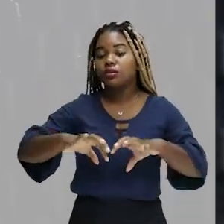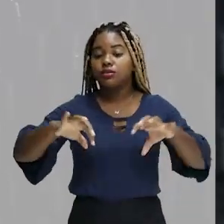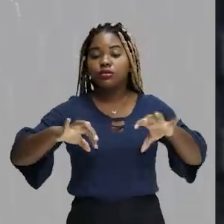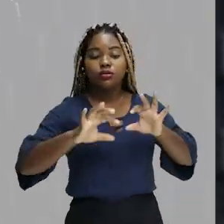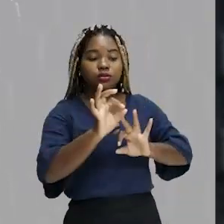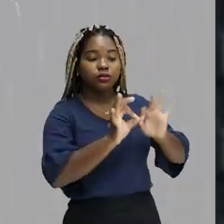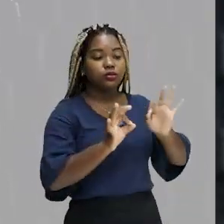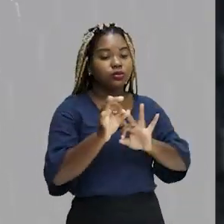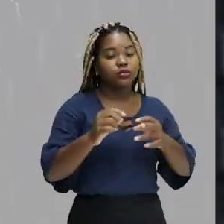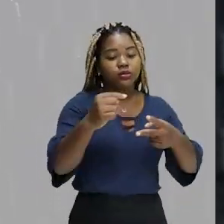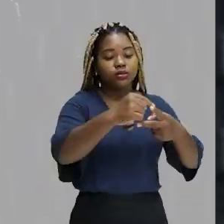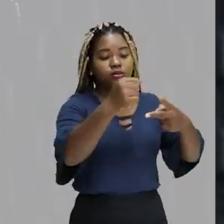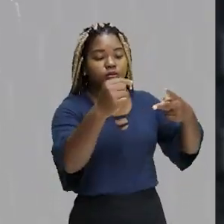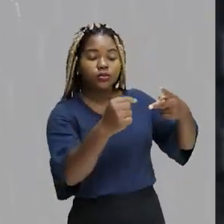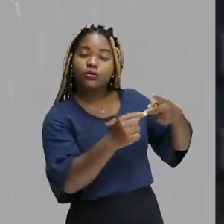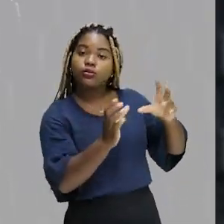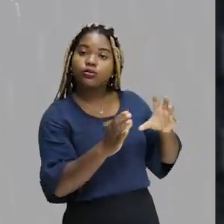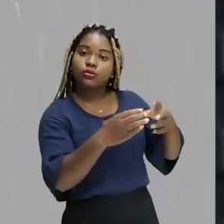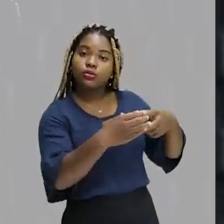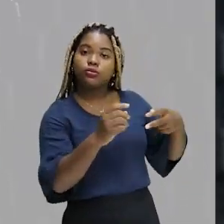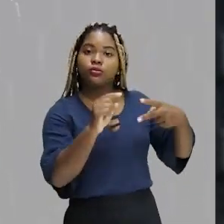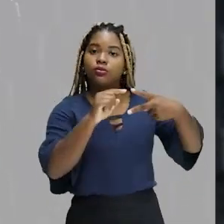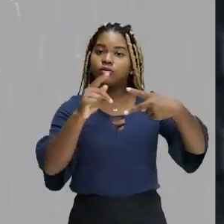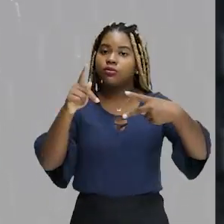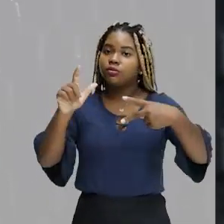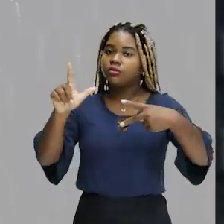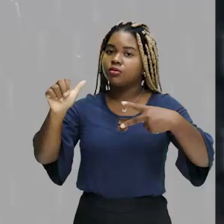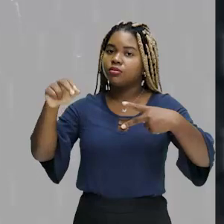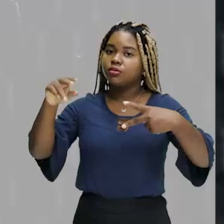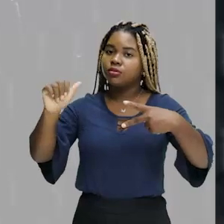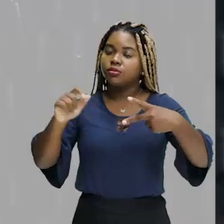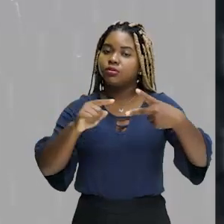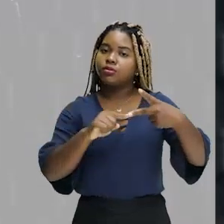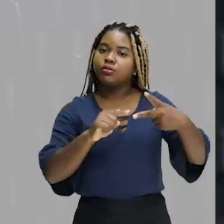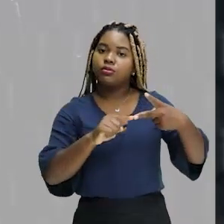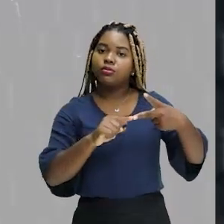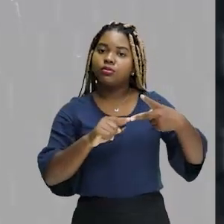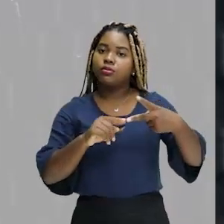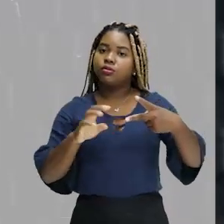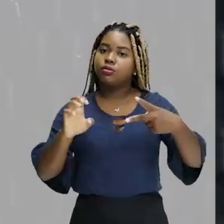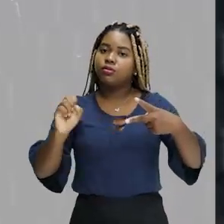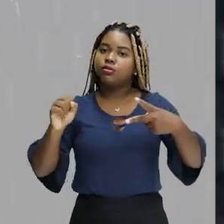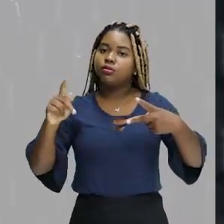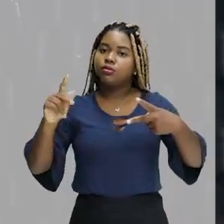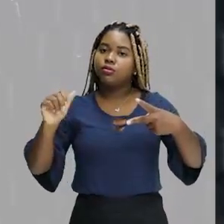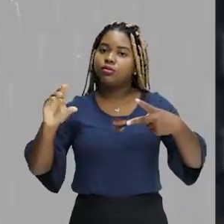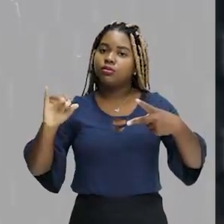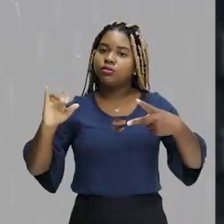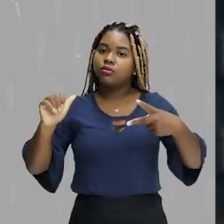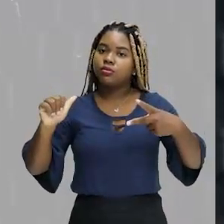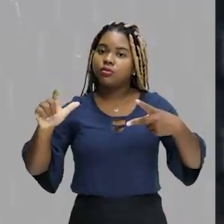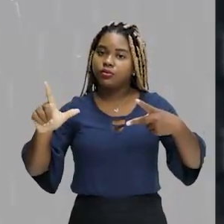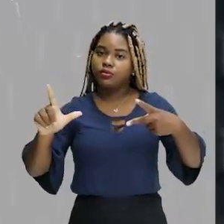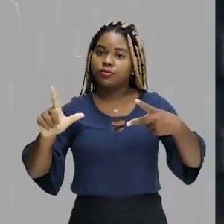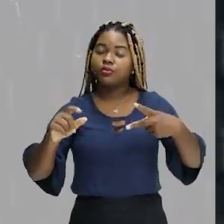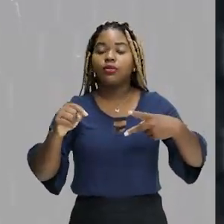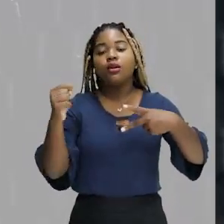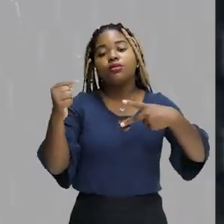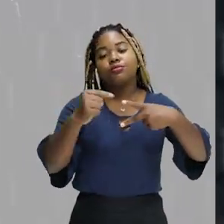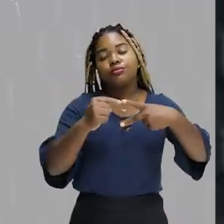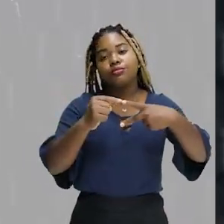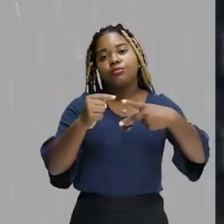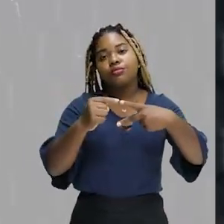em dois ramos. Nós temos a isomeria plana e a isomeria espacial. A isomeria